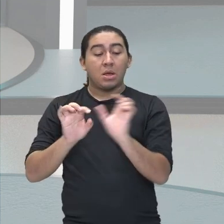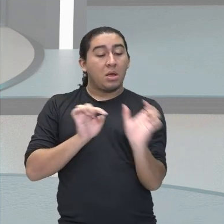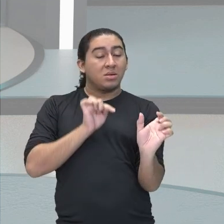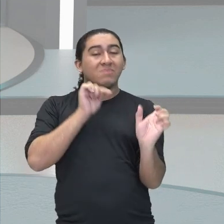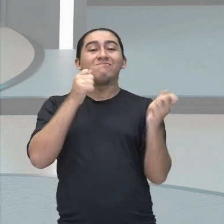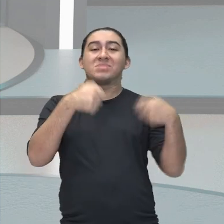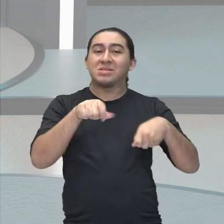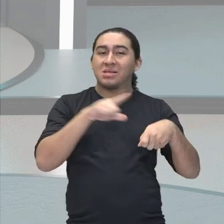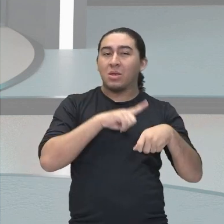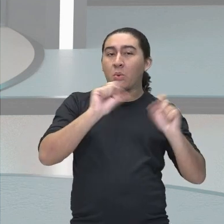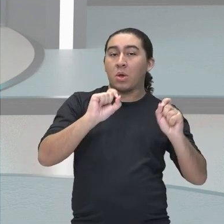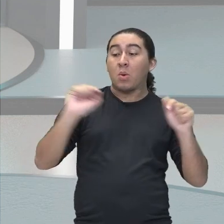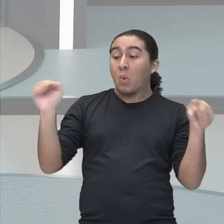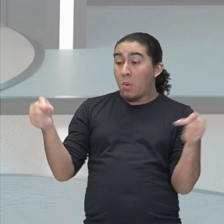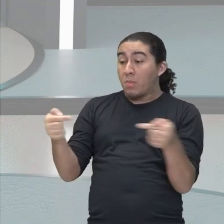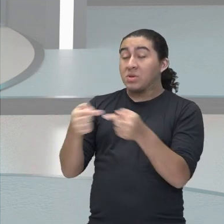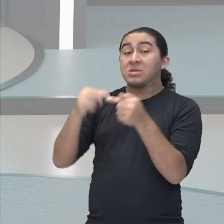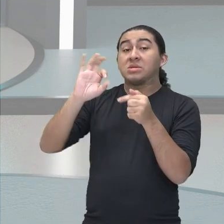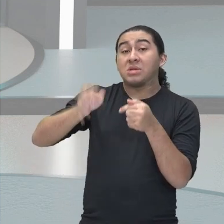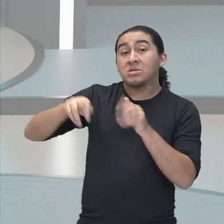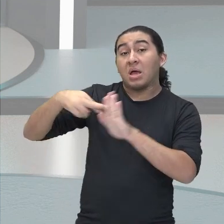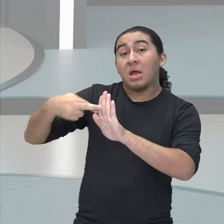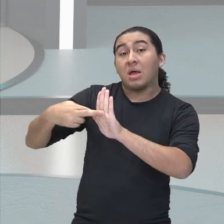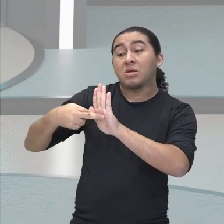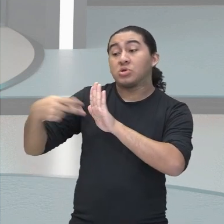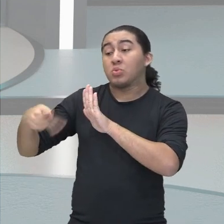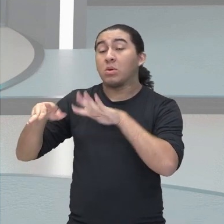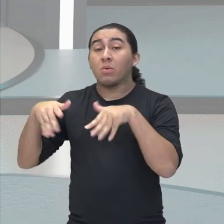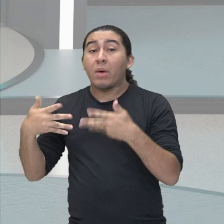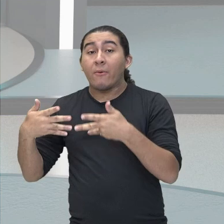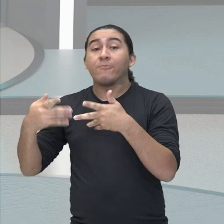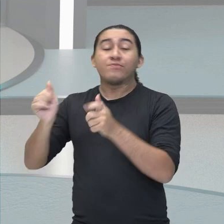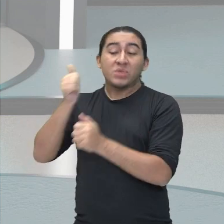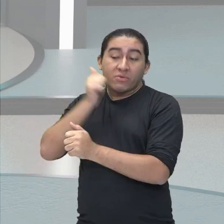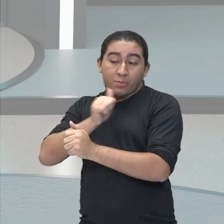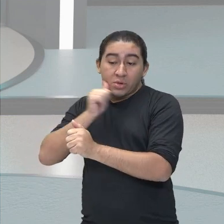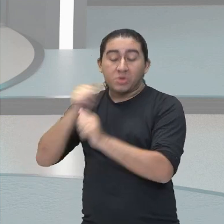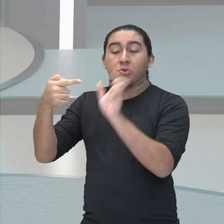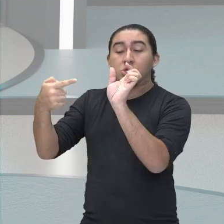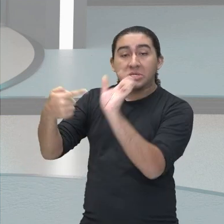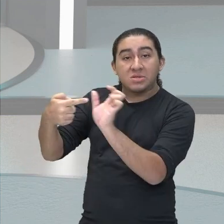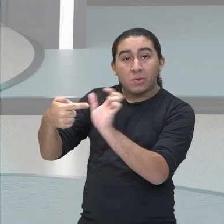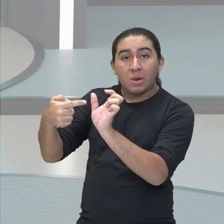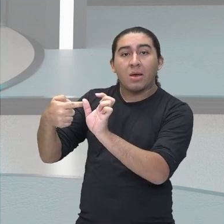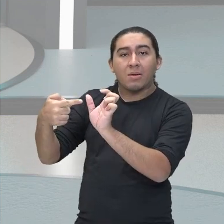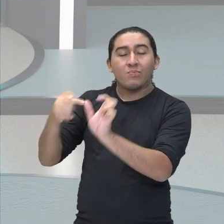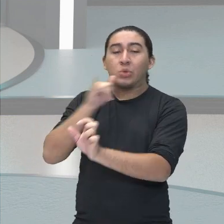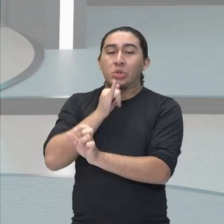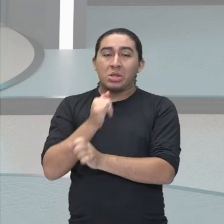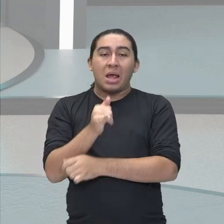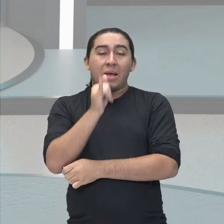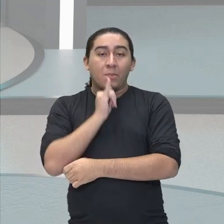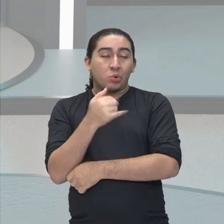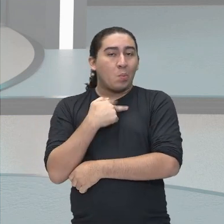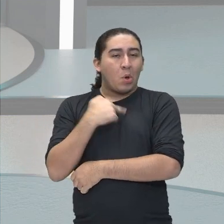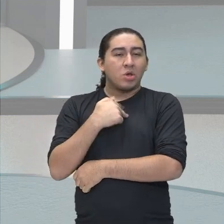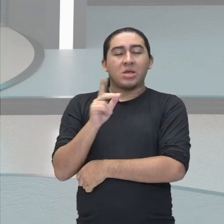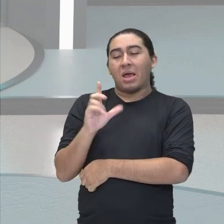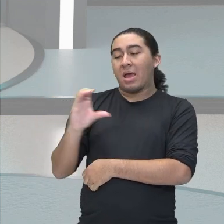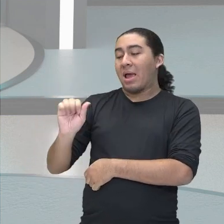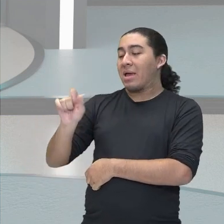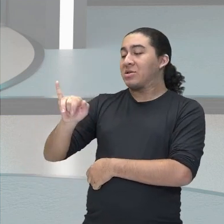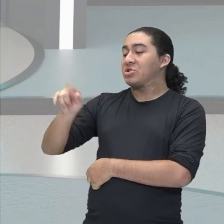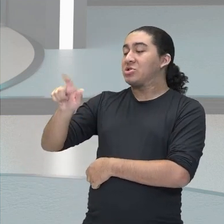também feminino e singular, né? Então, não posso colocar